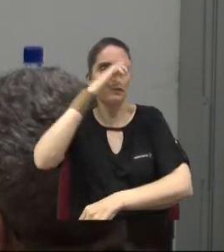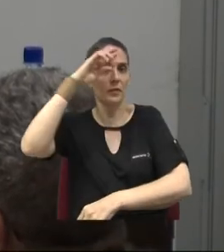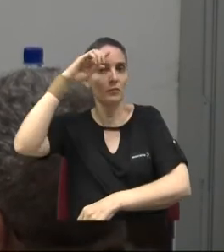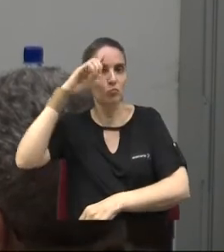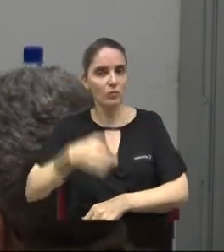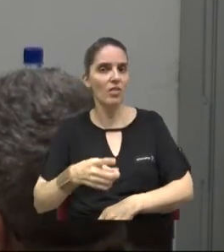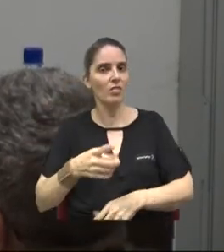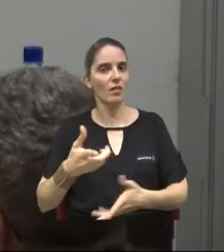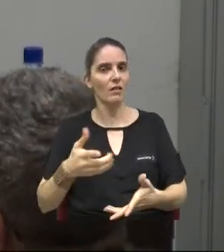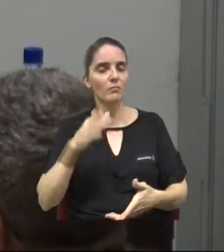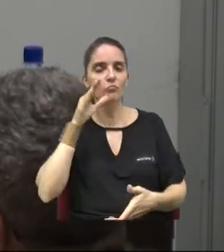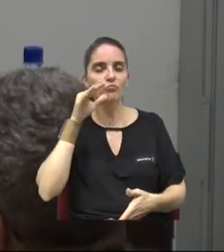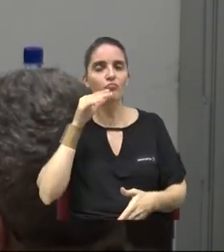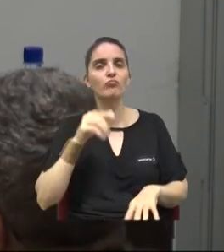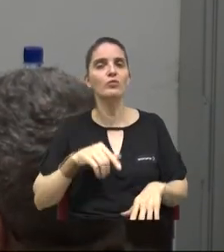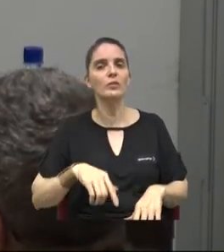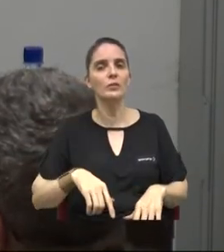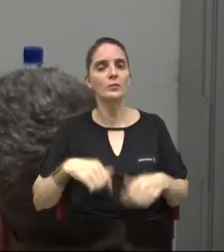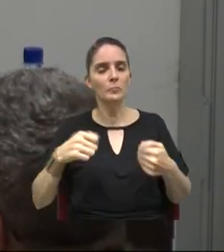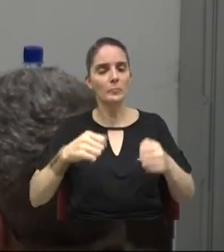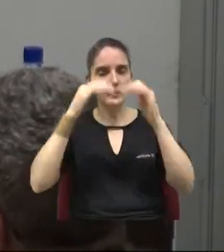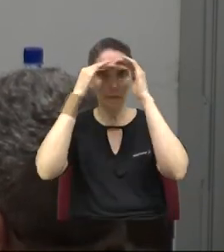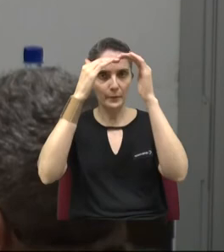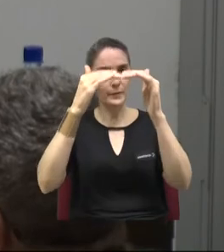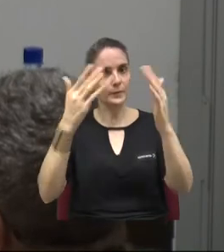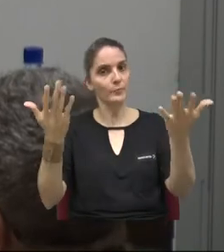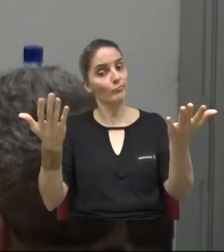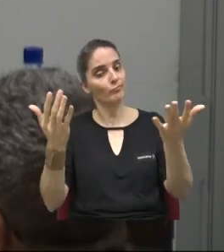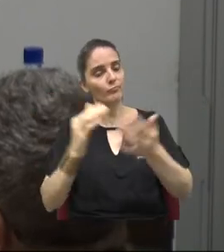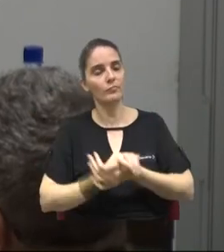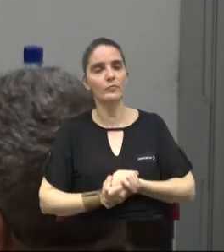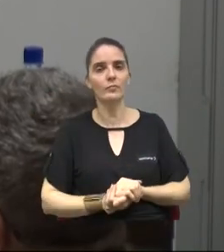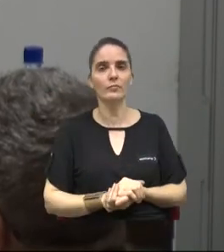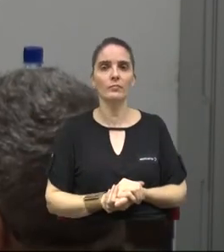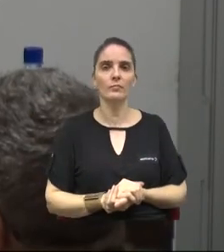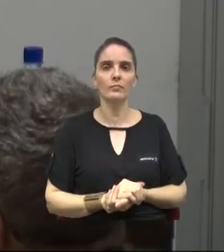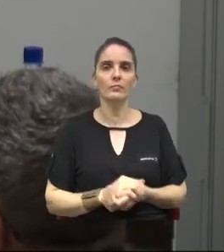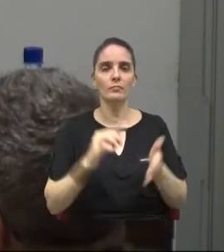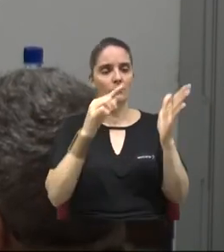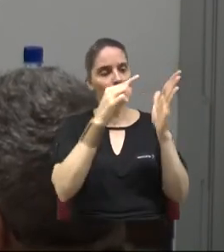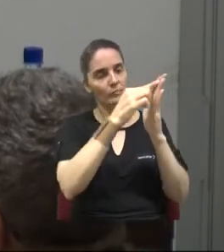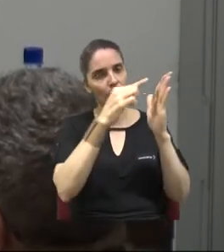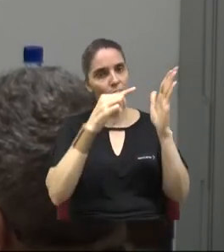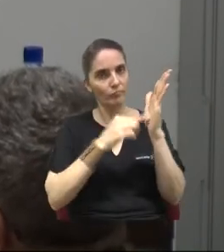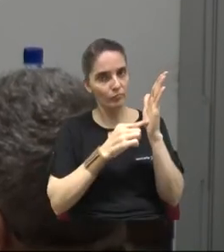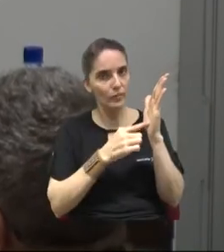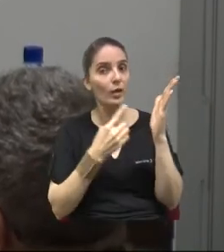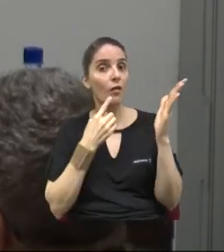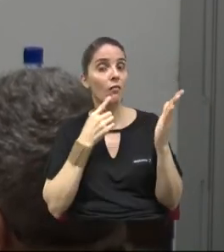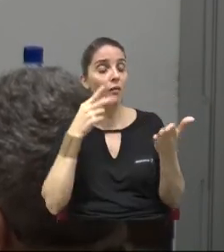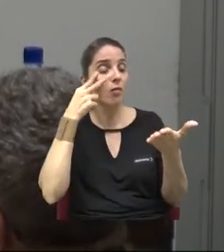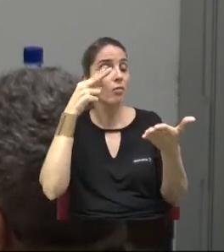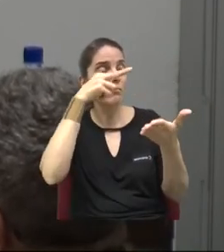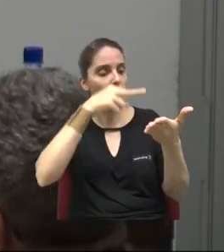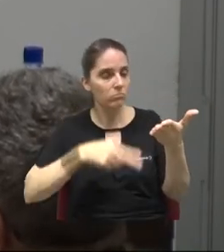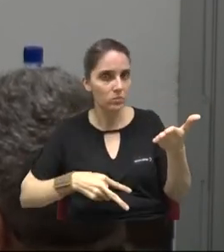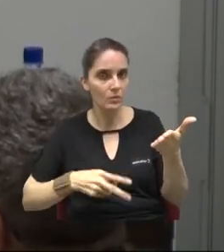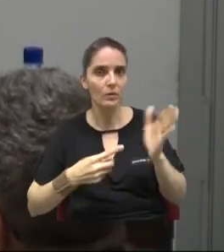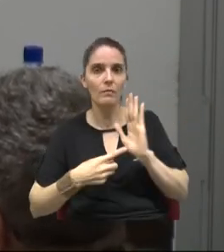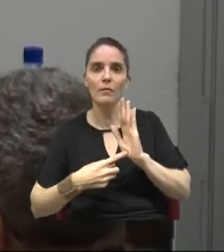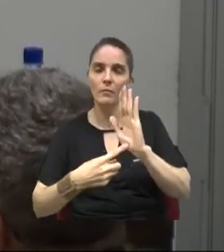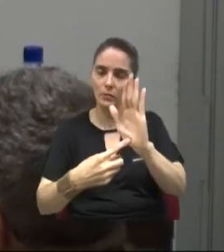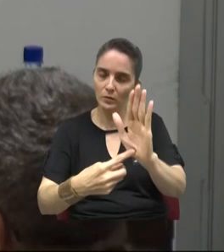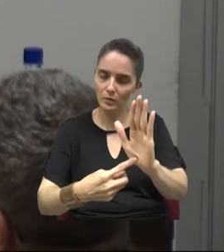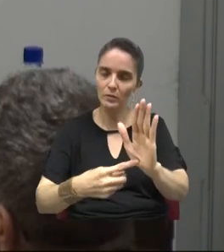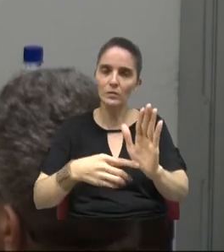é uma brincadeira com o servidor também. Então fica aqui esses dois pontos que eu consegui ver no projeto. Vou encaminhar